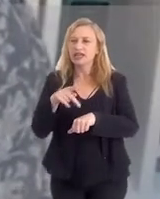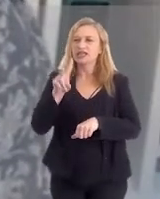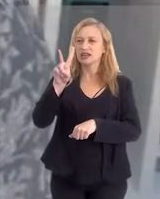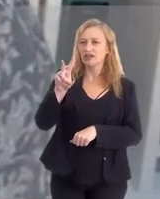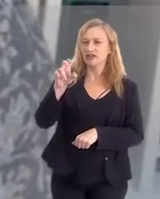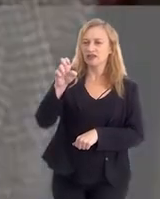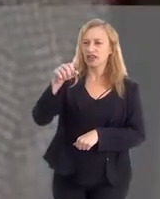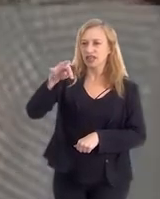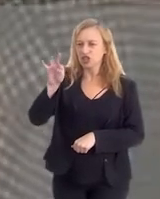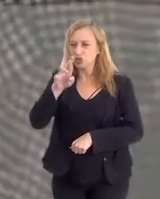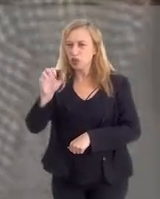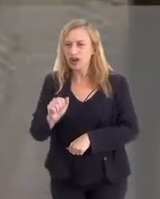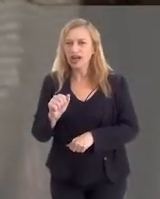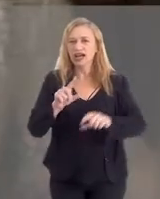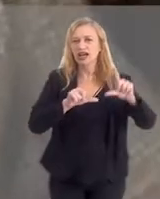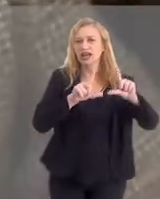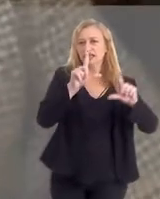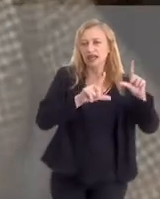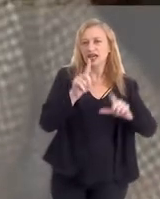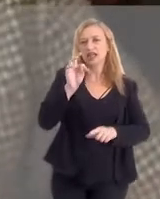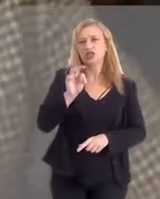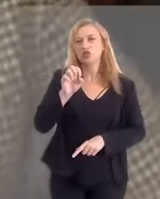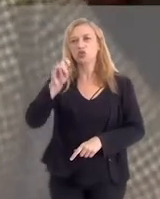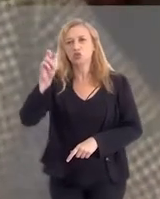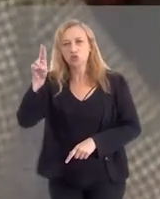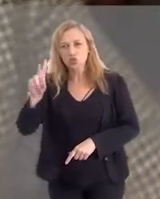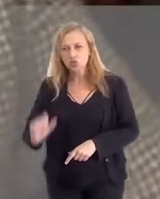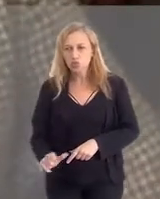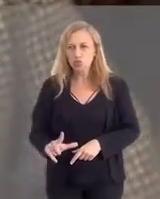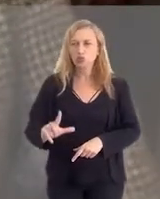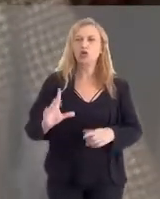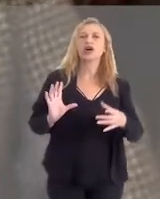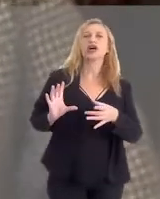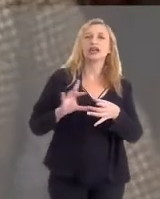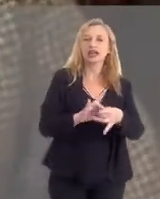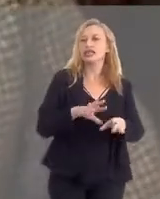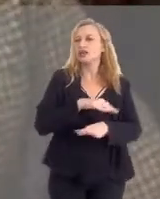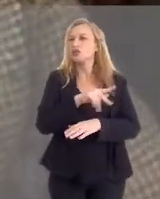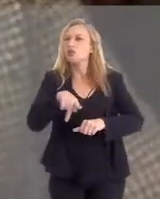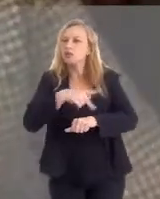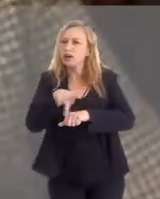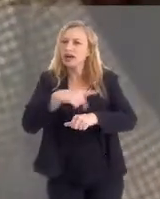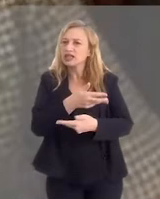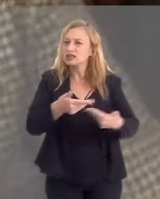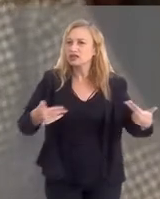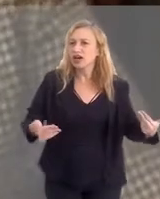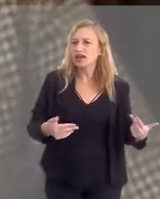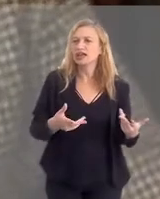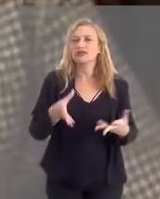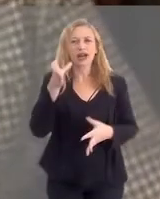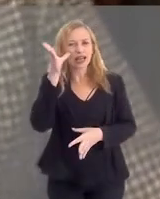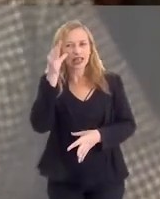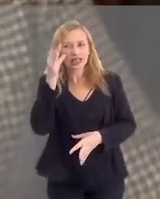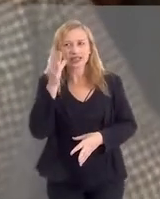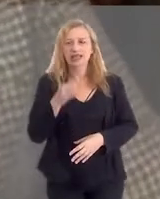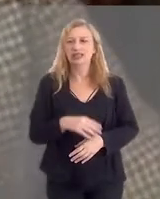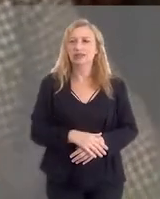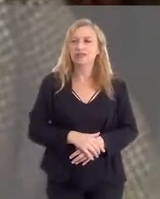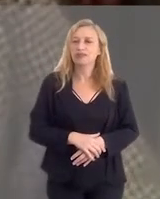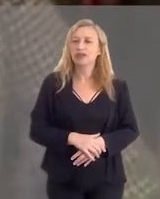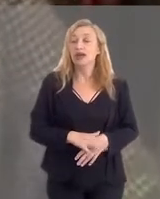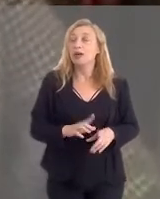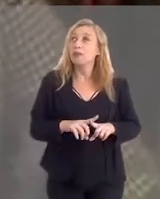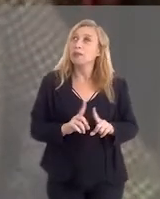caso também da Telesur, né, que foi esse canal criado na Venezuela, que tinha integração com vários países. Eu estava